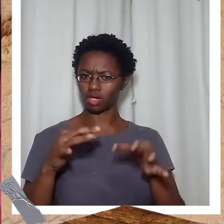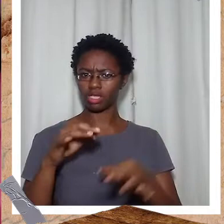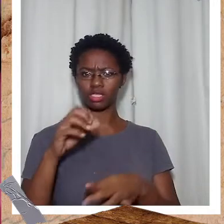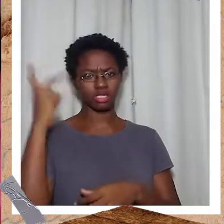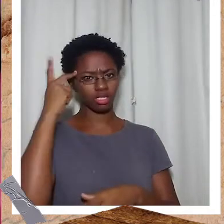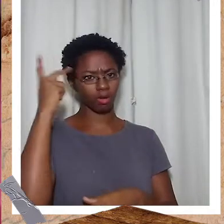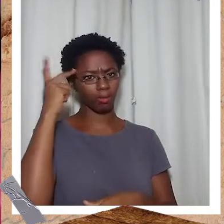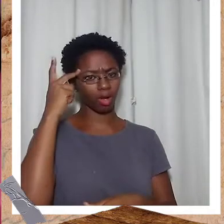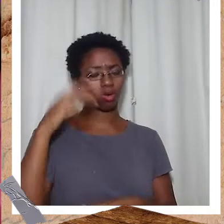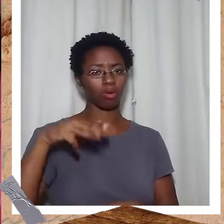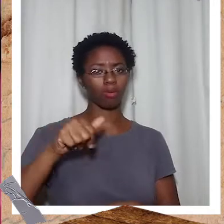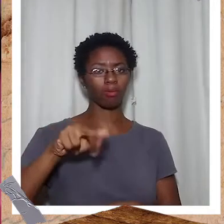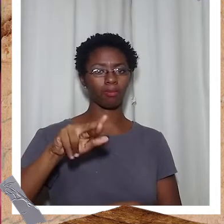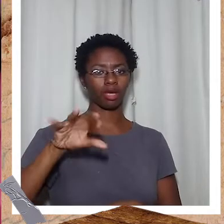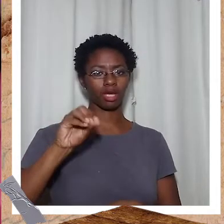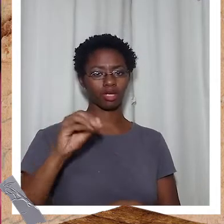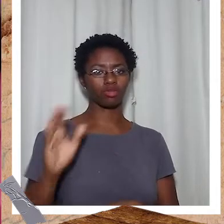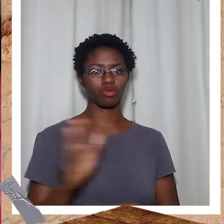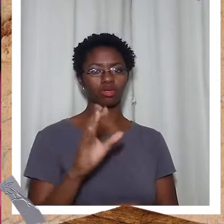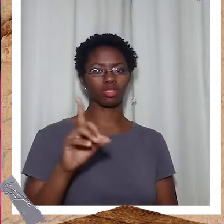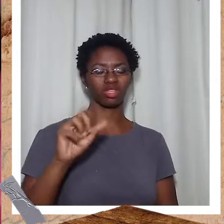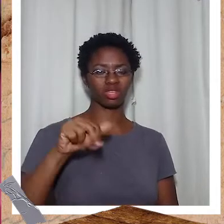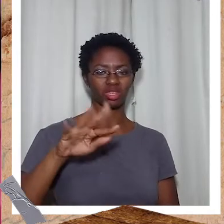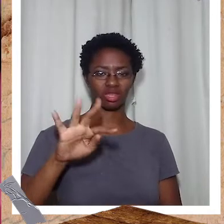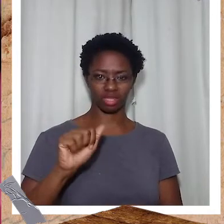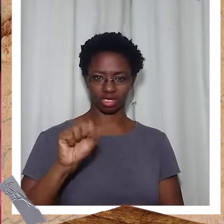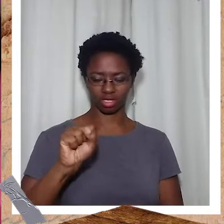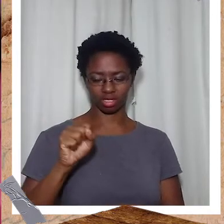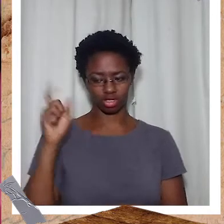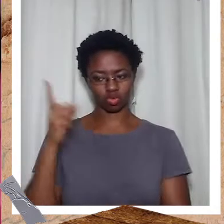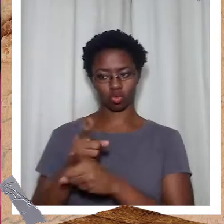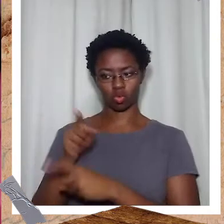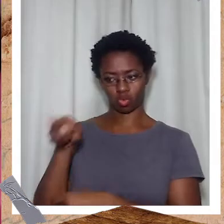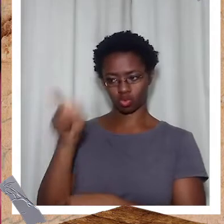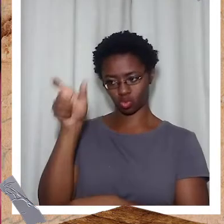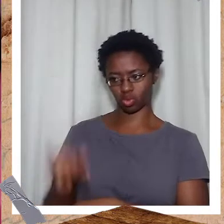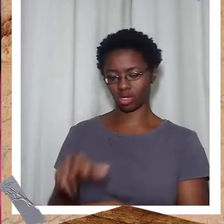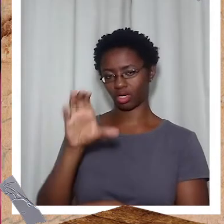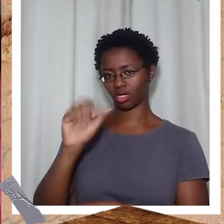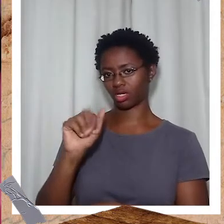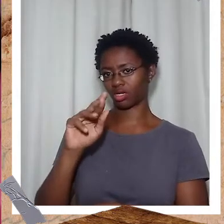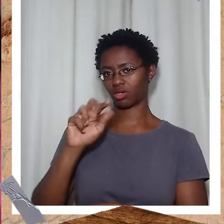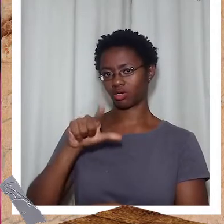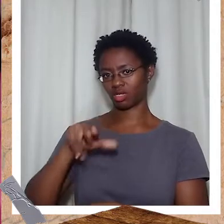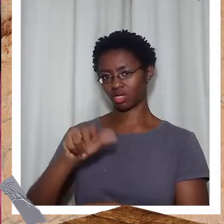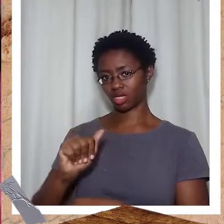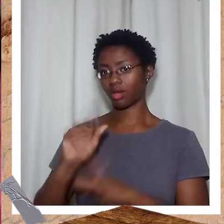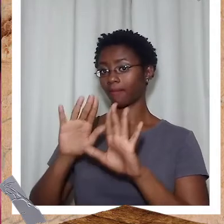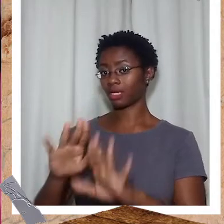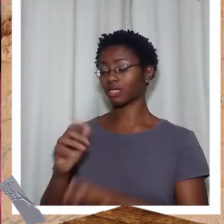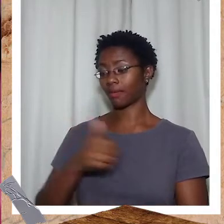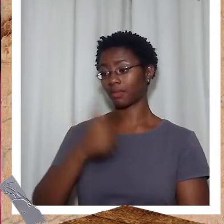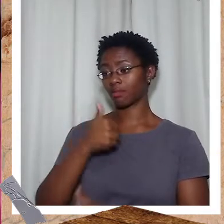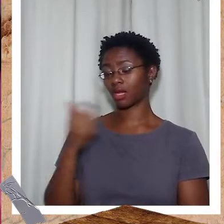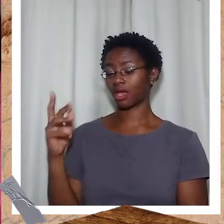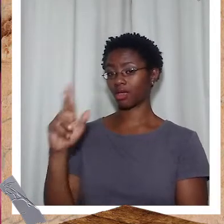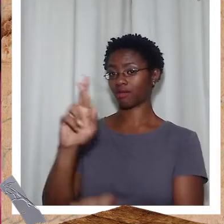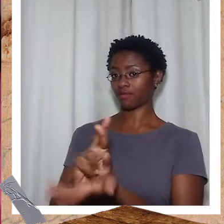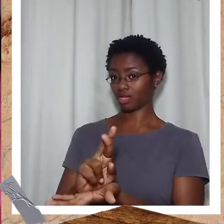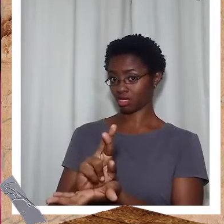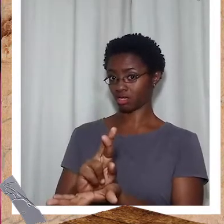pesquisa nos tem mostrado é que a nossa primeira referência que existe na imprensa, que até agora a gente encontrou na pesquisa